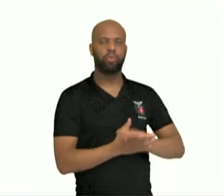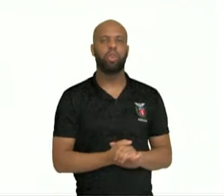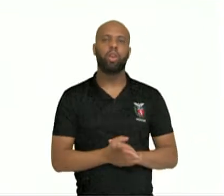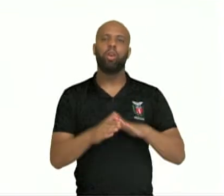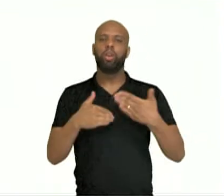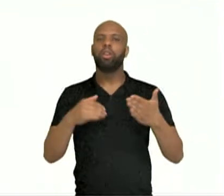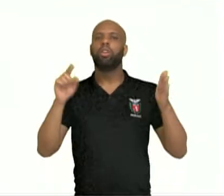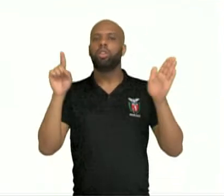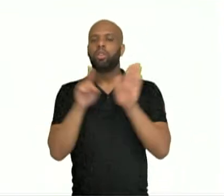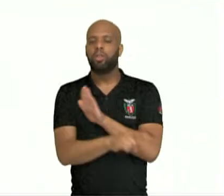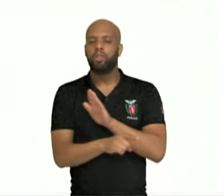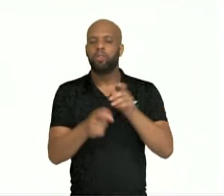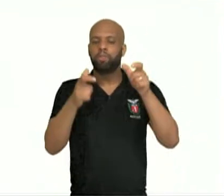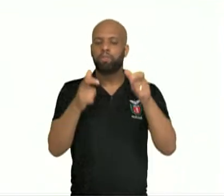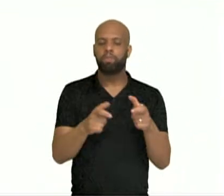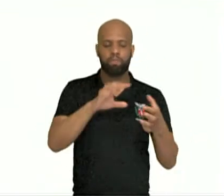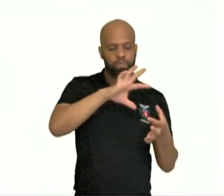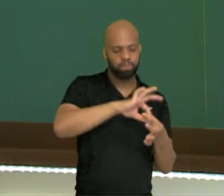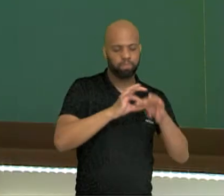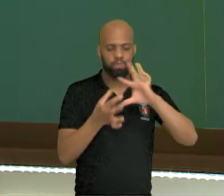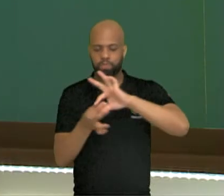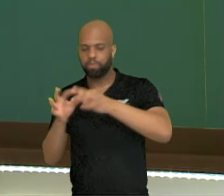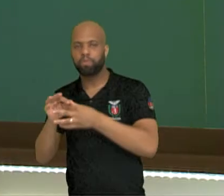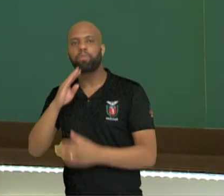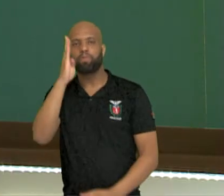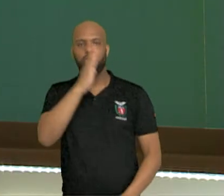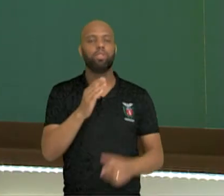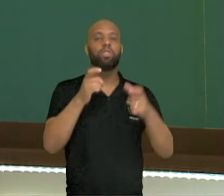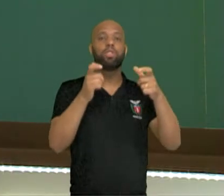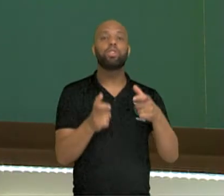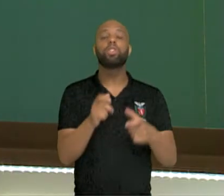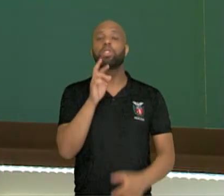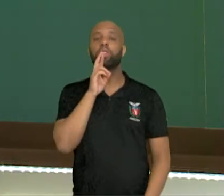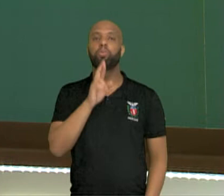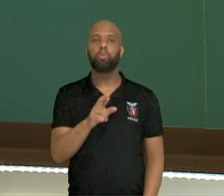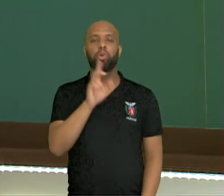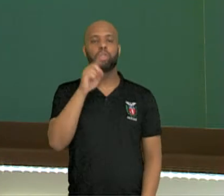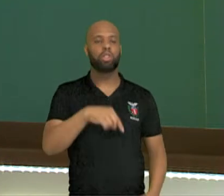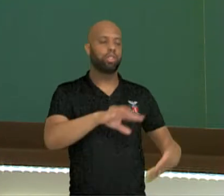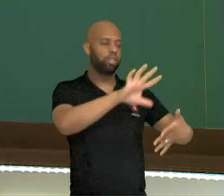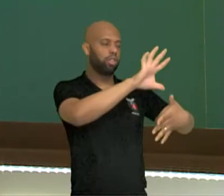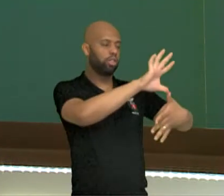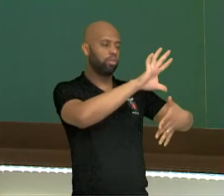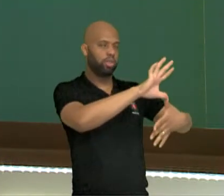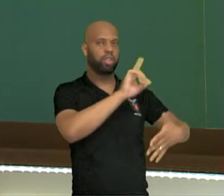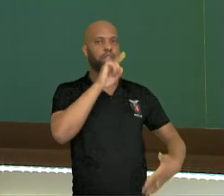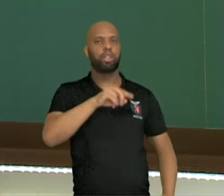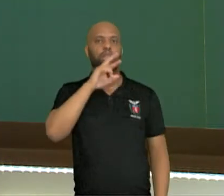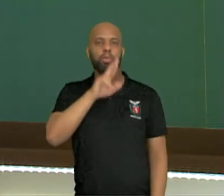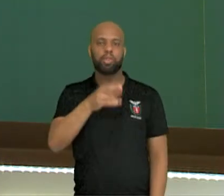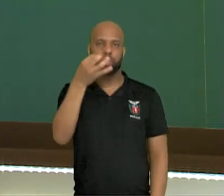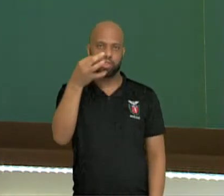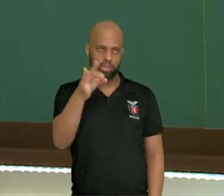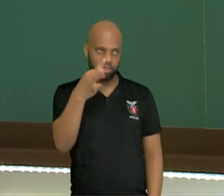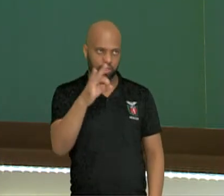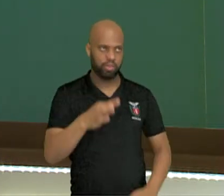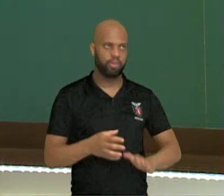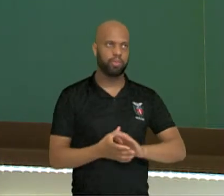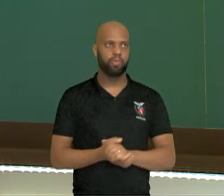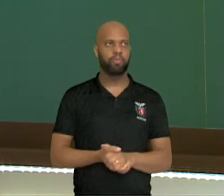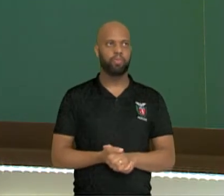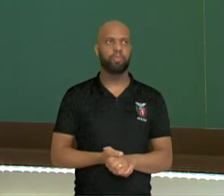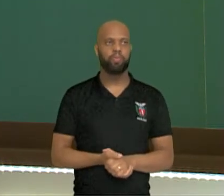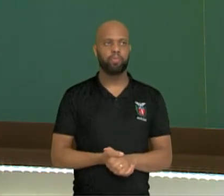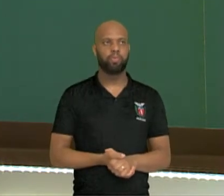quando perguntamos em qual continente está o Brasil, respondemos na América. Essa é a resposta correta para